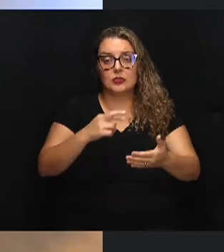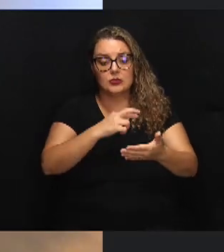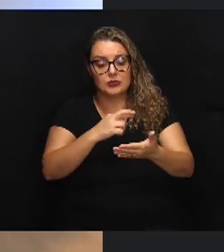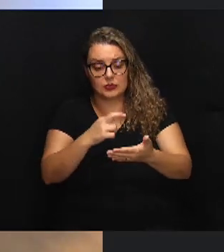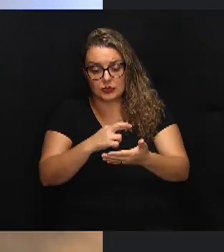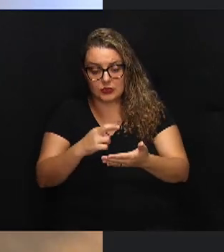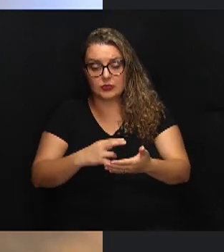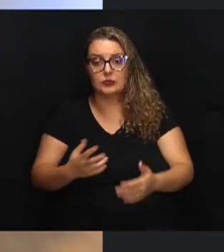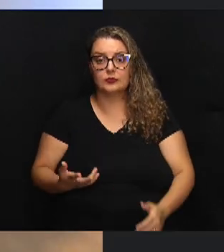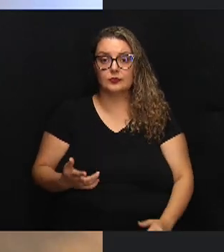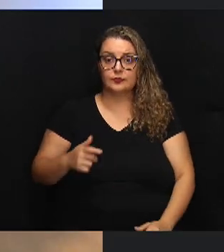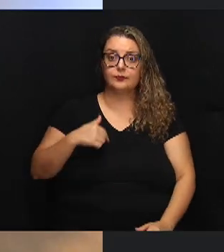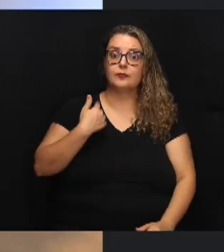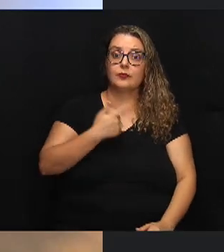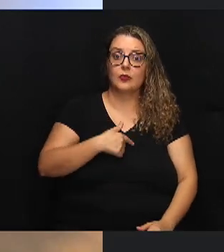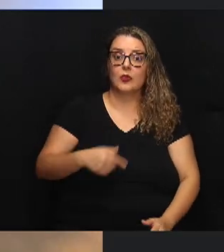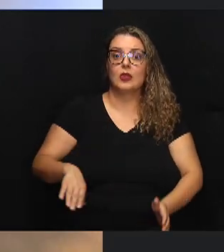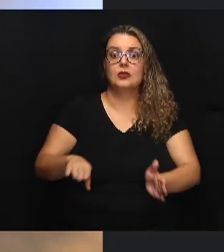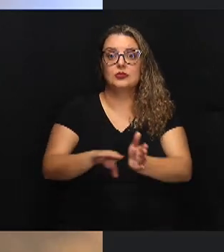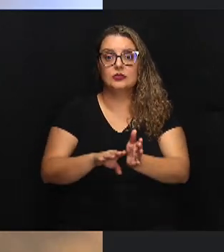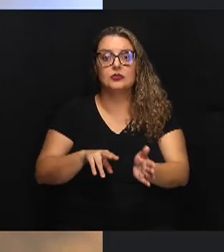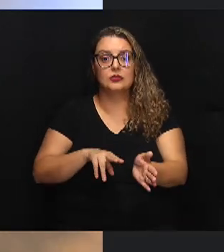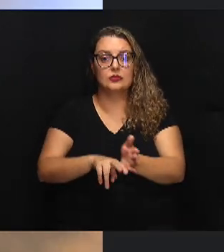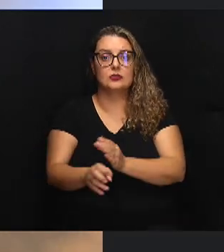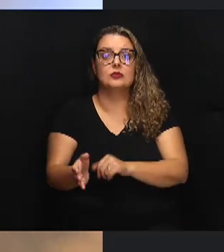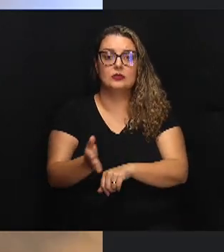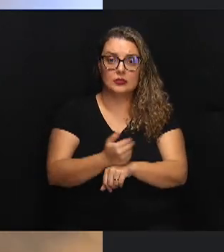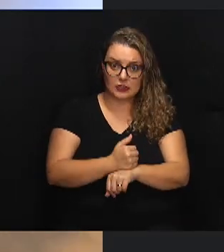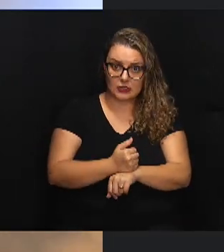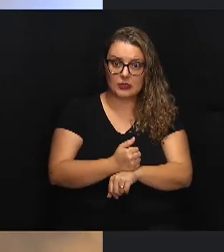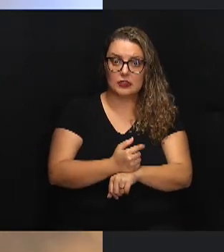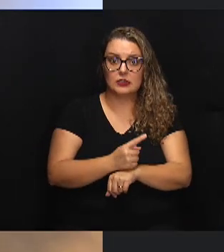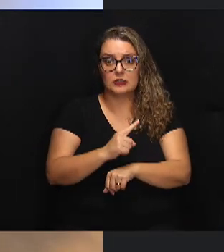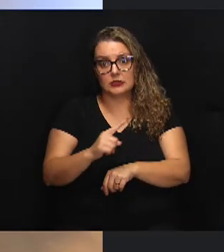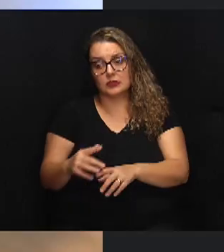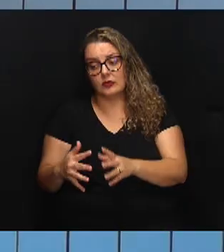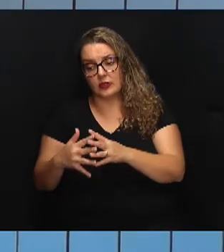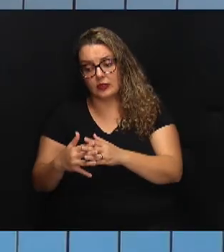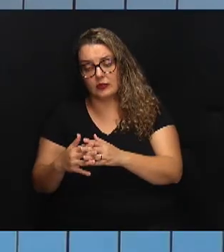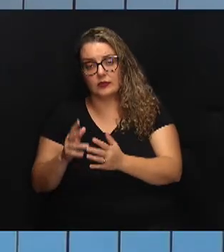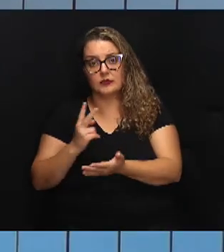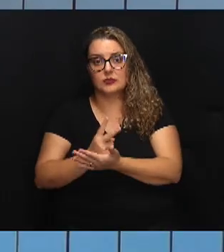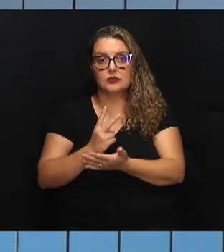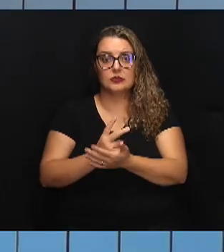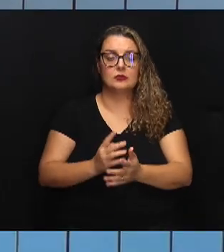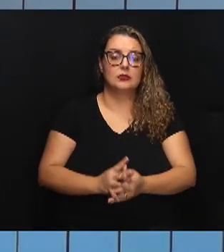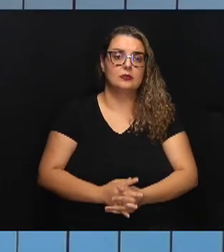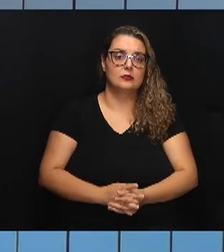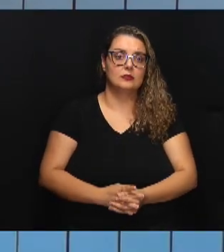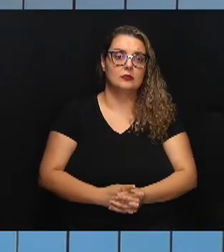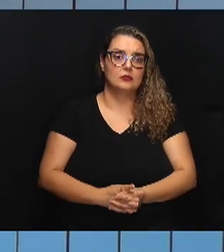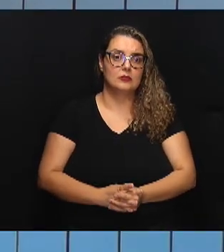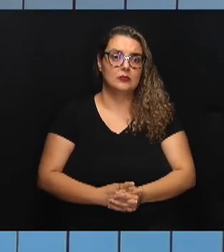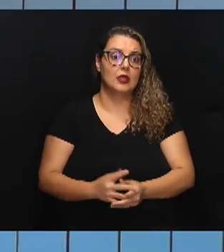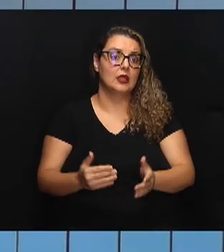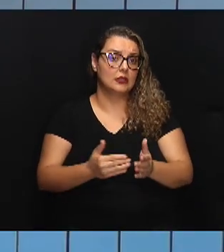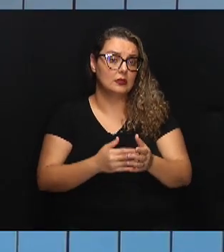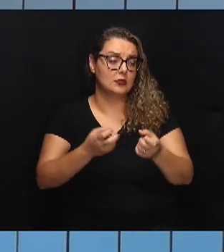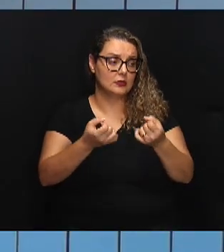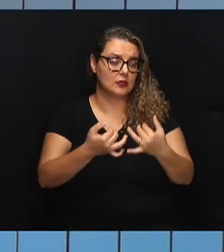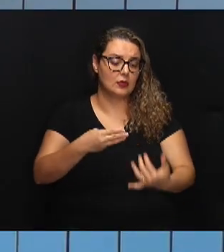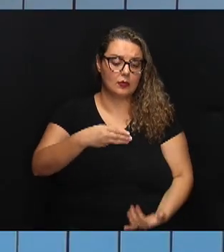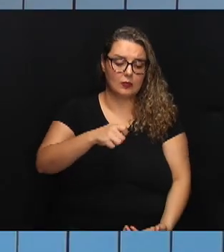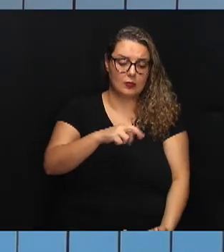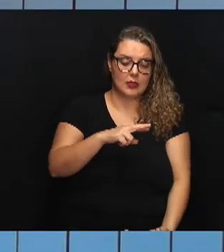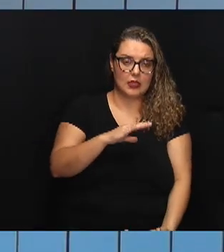investigações, para que a gente chegue no diagnóstico precocemente. Até para a gente explicar aqui, né, doutora, esse marcador